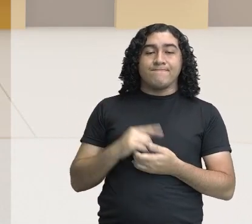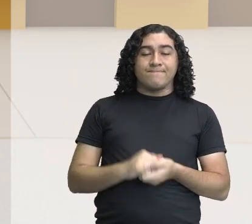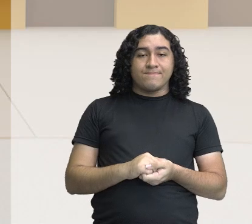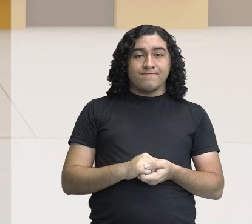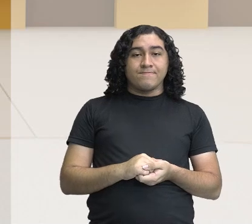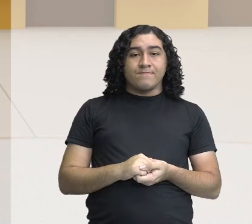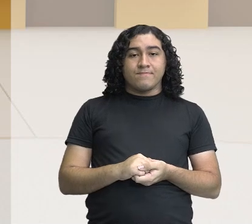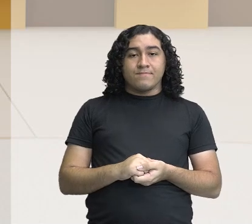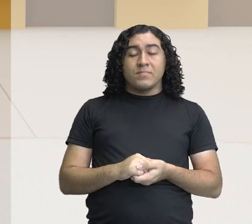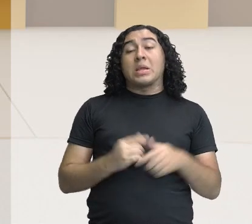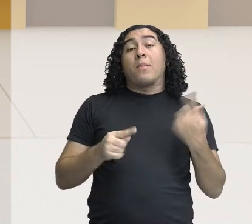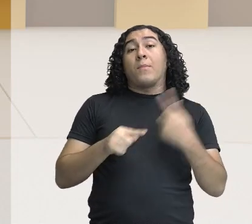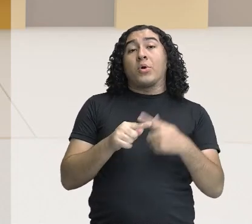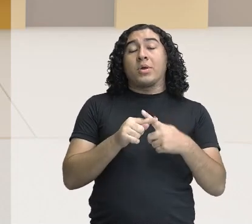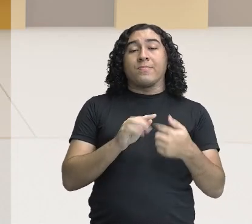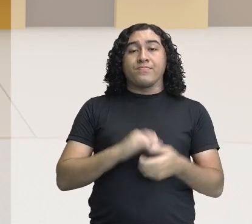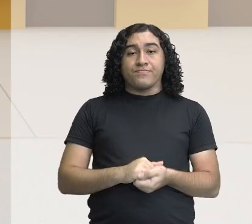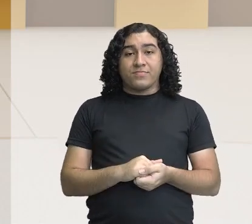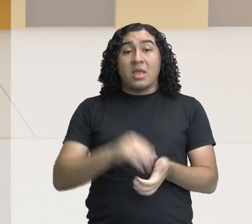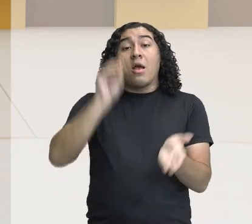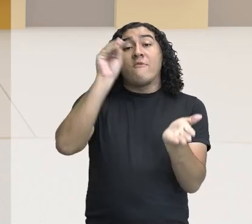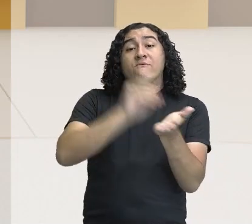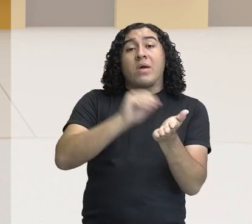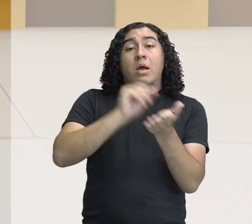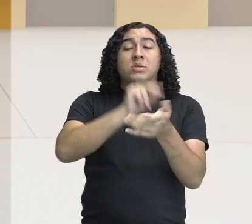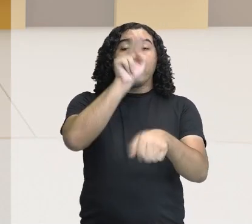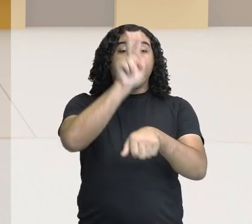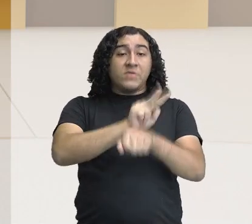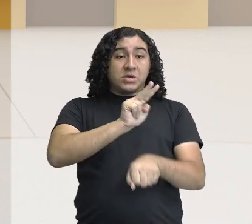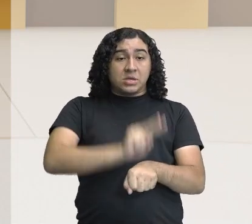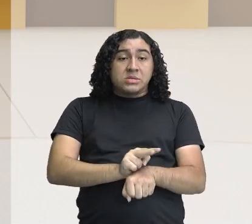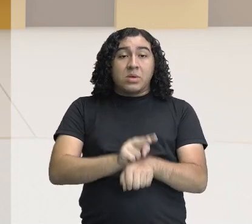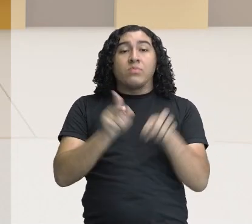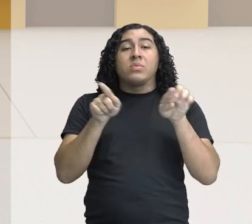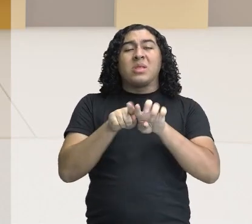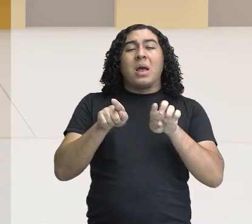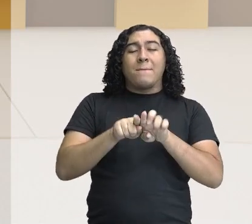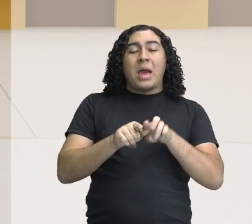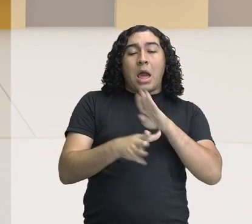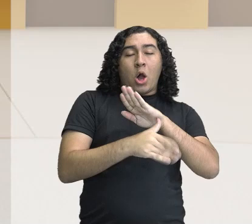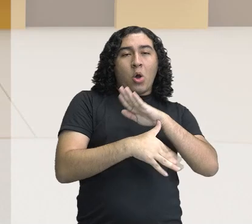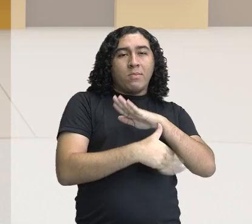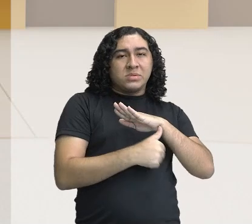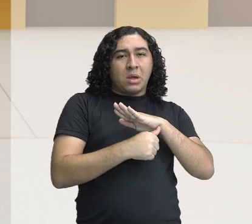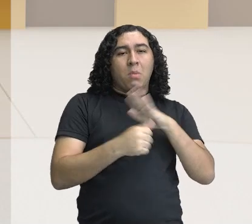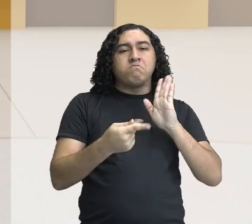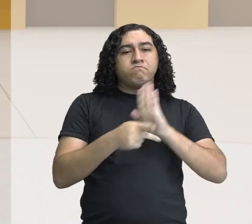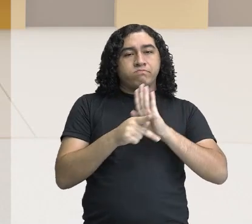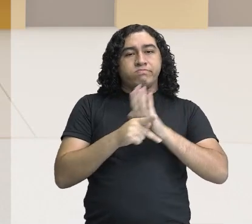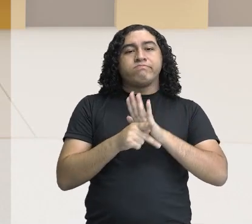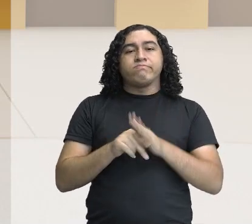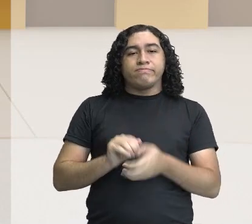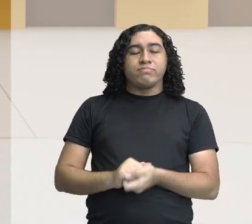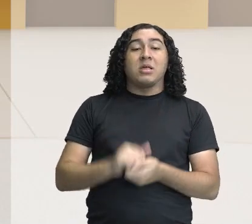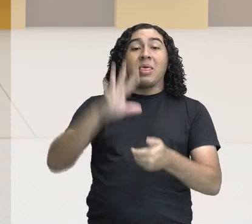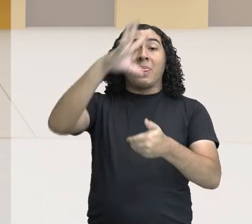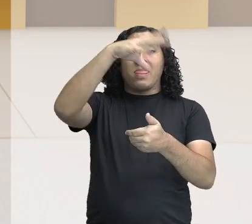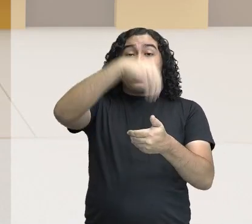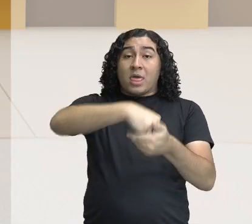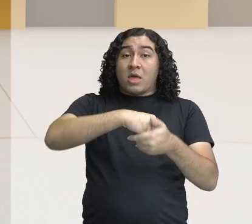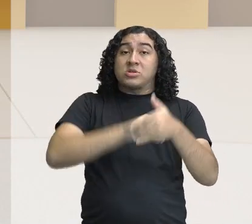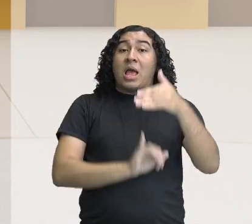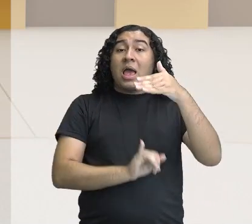grande verdade. Por quê? A falta de fiscalização e a corrupção dentro